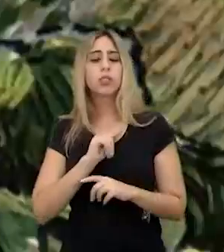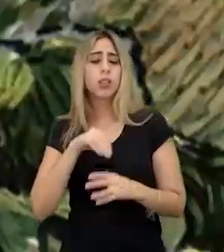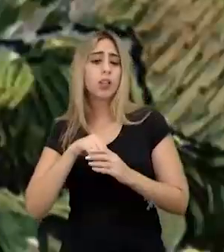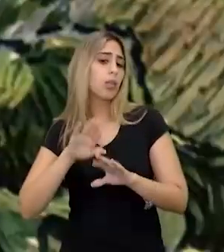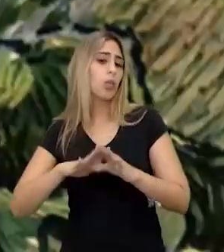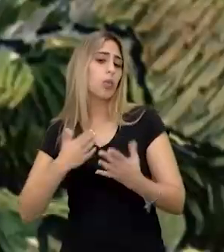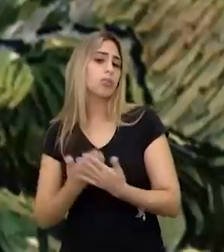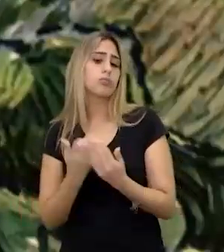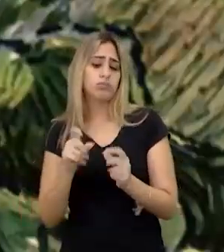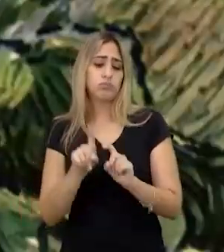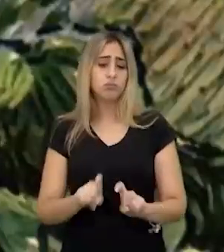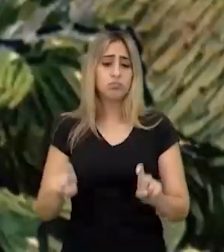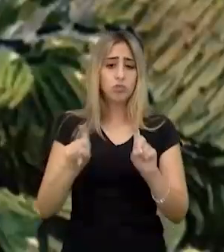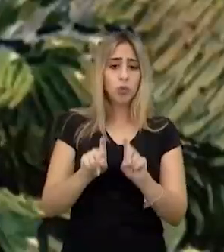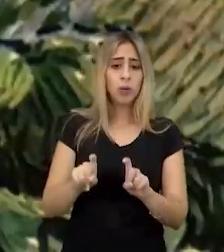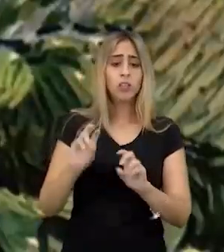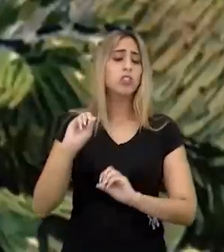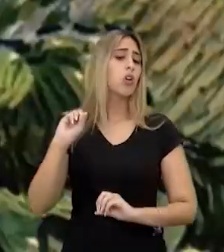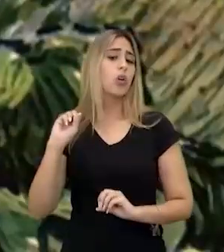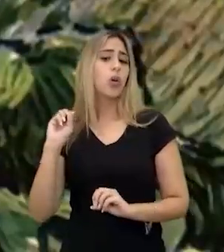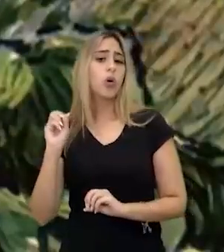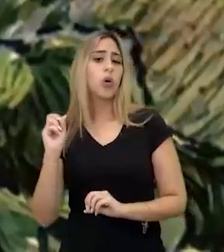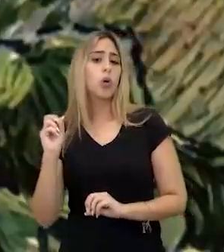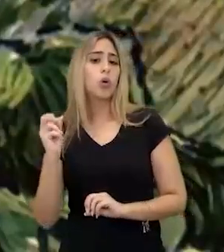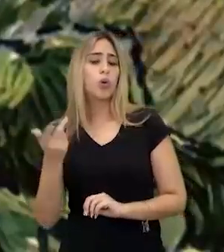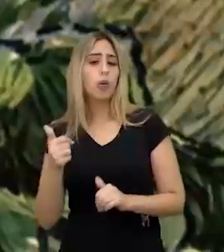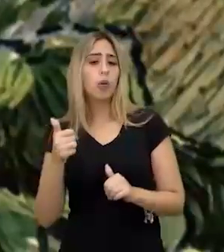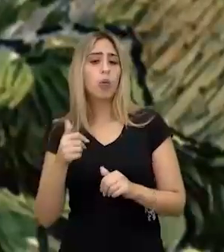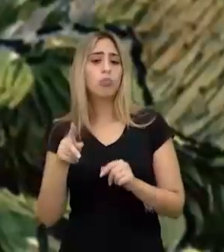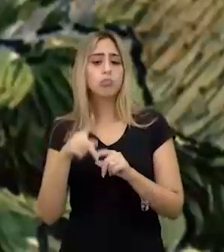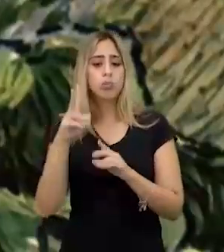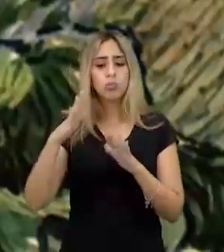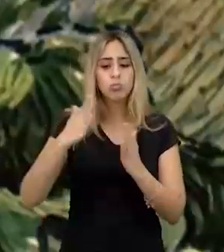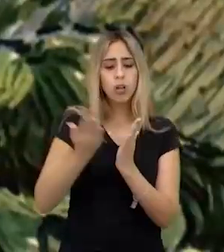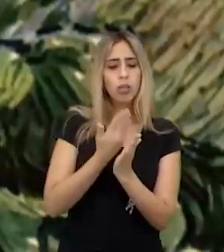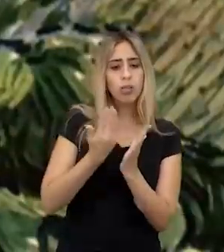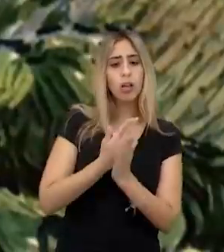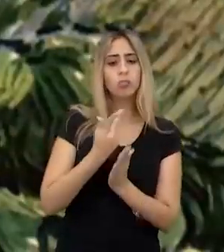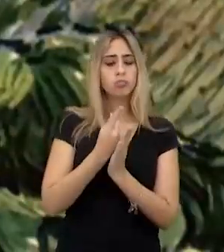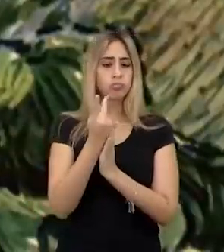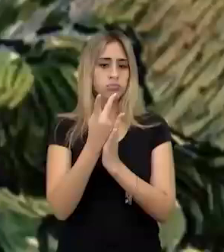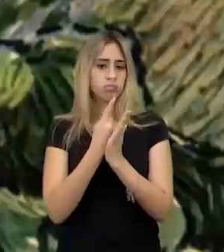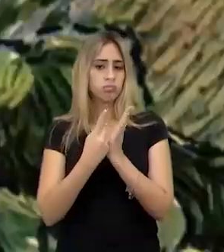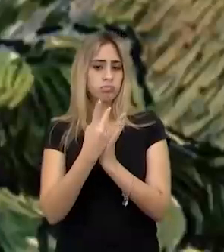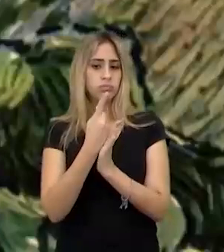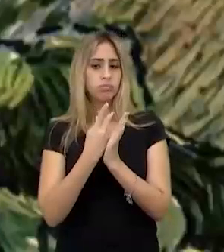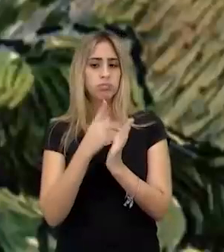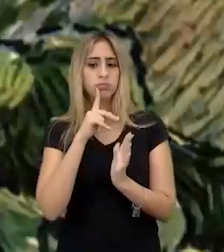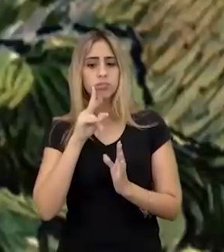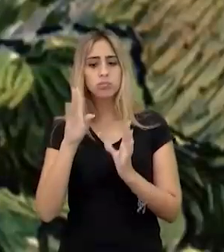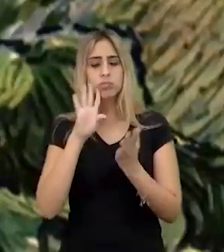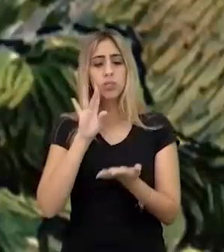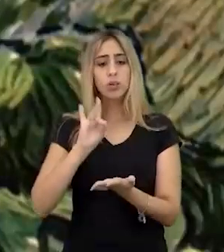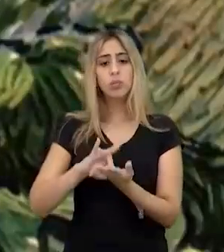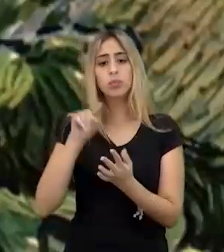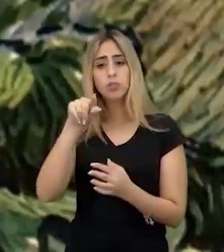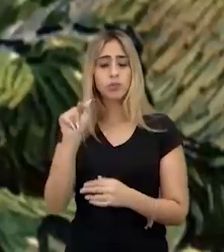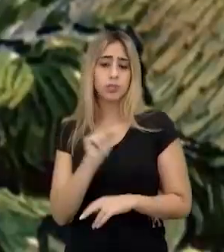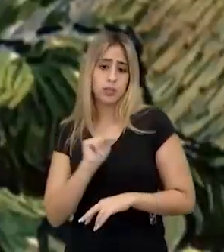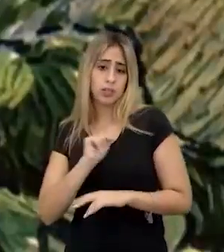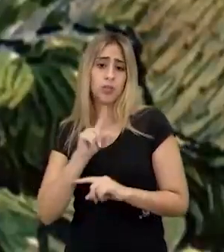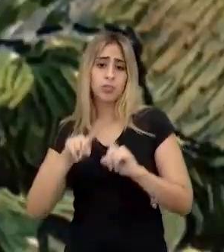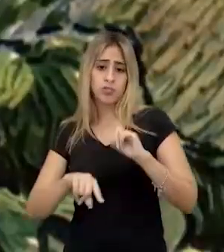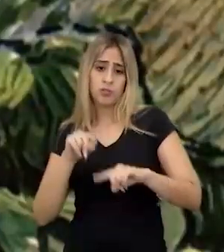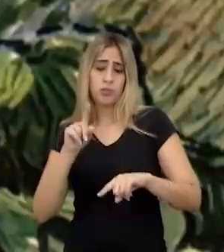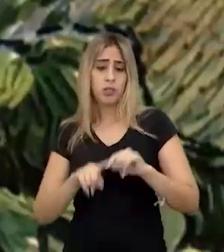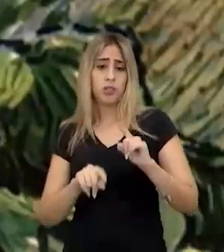ser o laboratório de informática, pode ser a biblioteca, pode ser o seu caderno de desenho. Você vai explorar realmente o que você tiver de